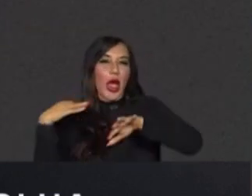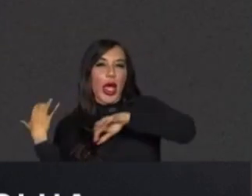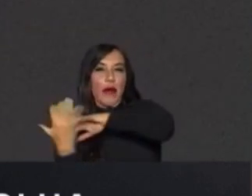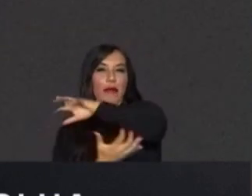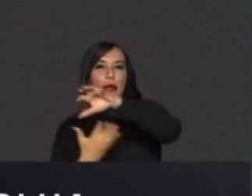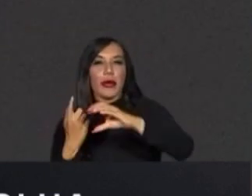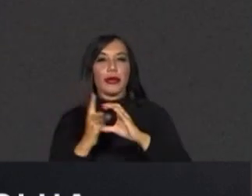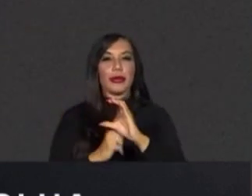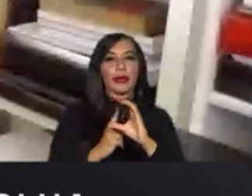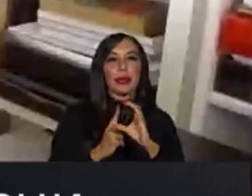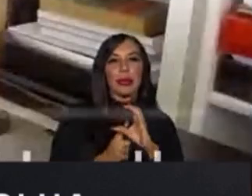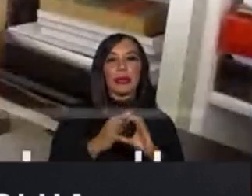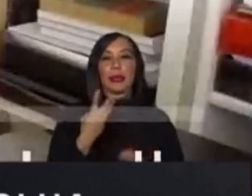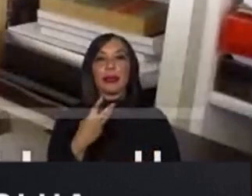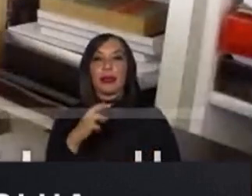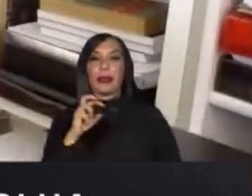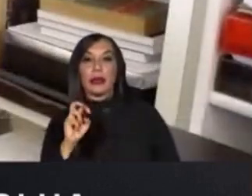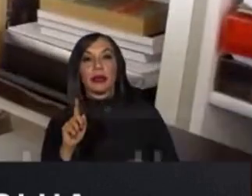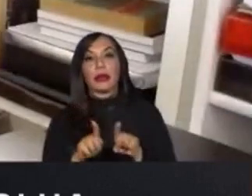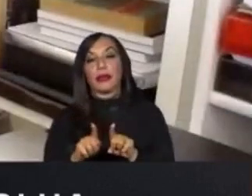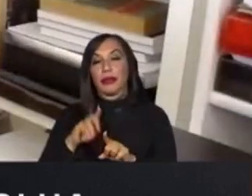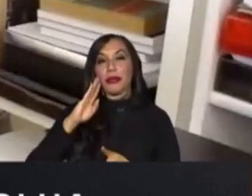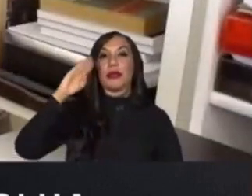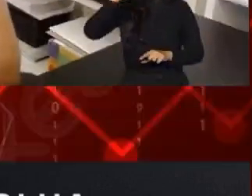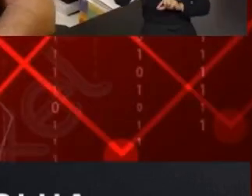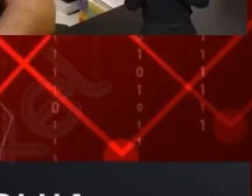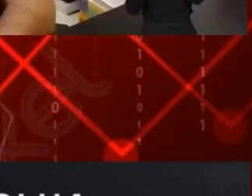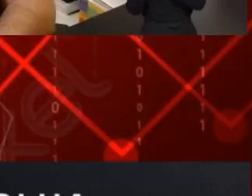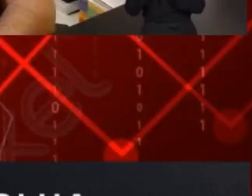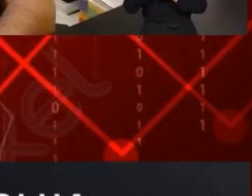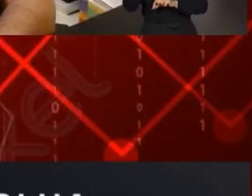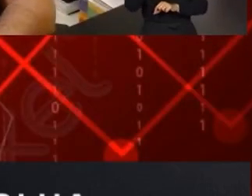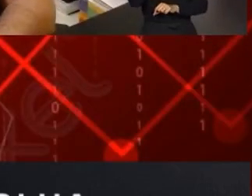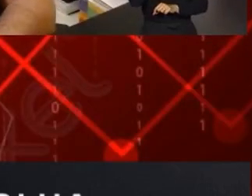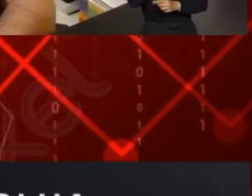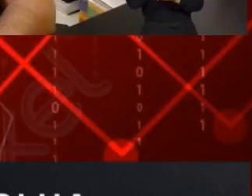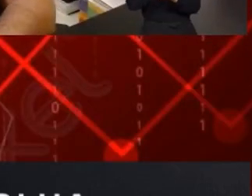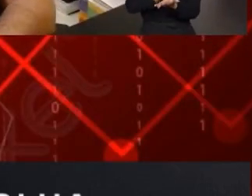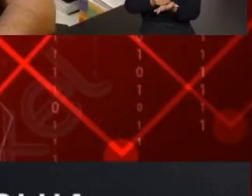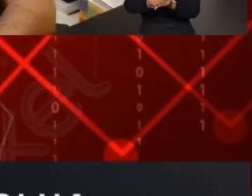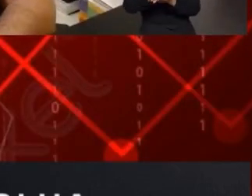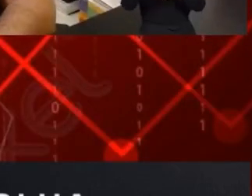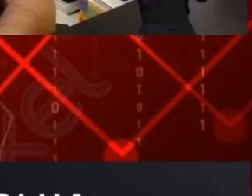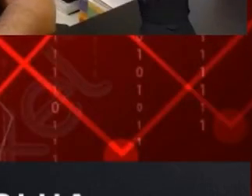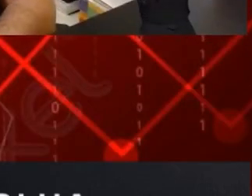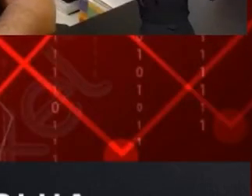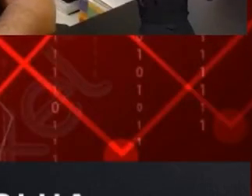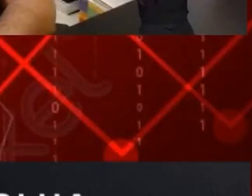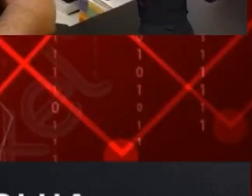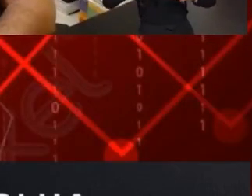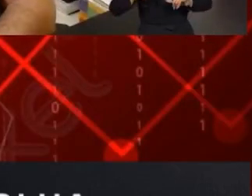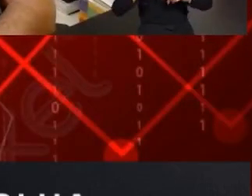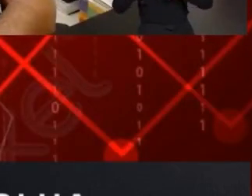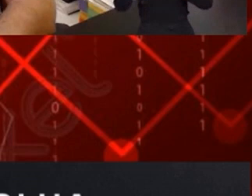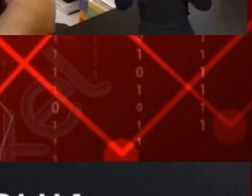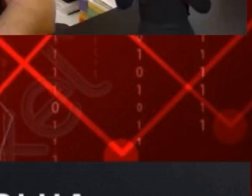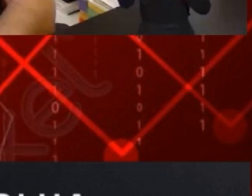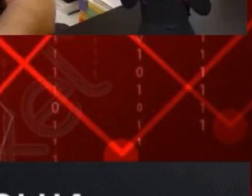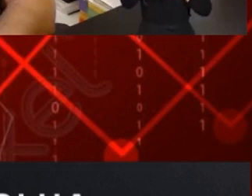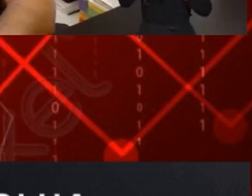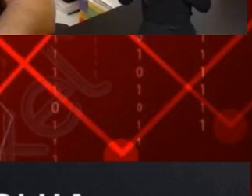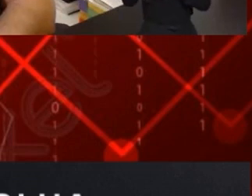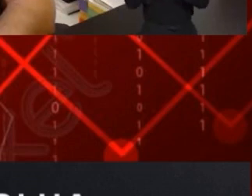comunista em 35. Sobretudo a partir daí, se iniciou uma propaganda anticomunista muito,